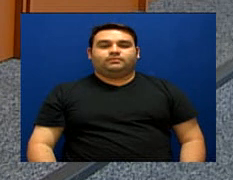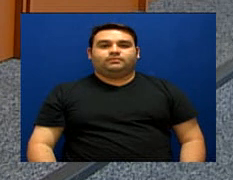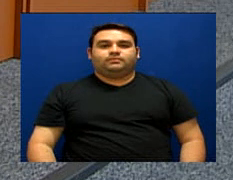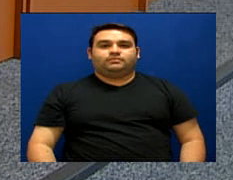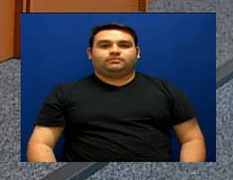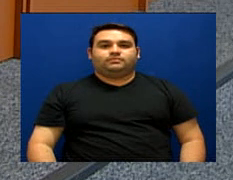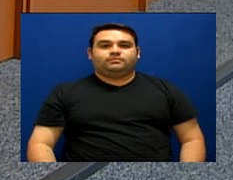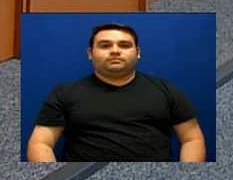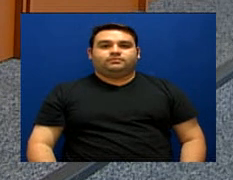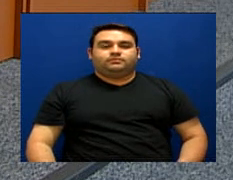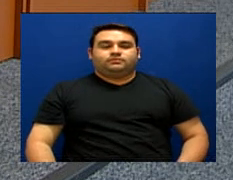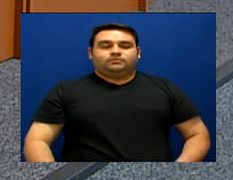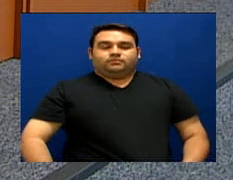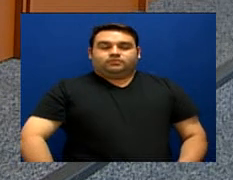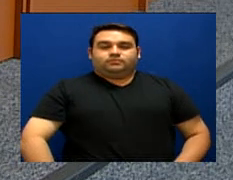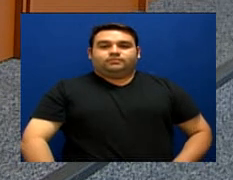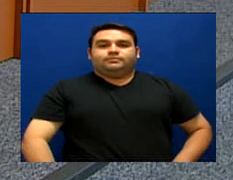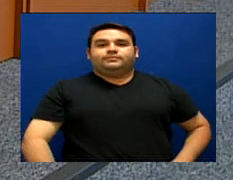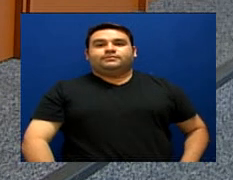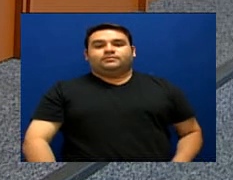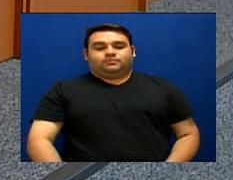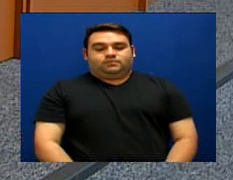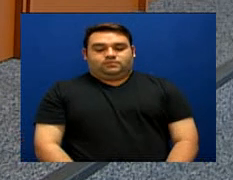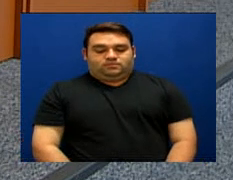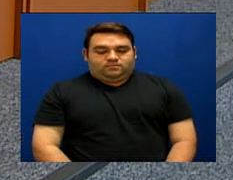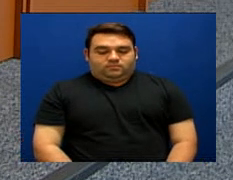Vai? Não.